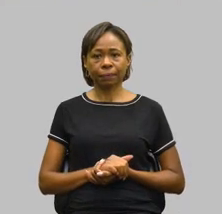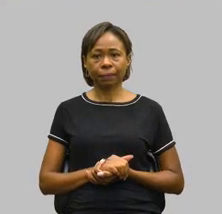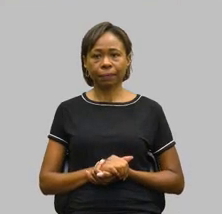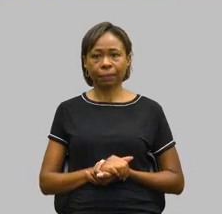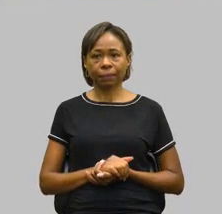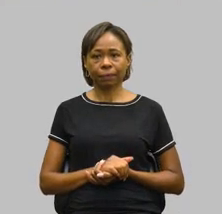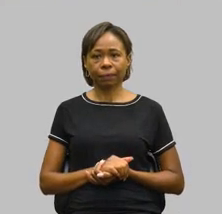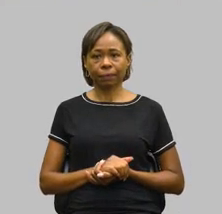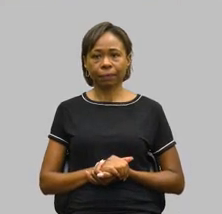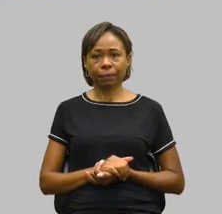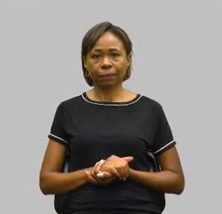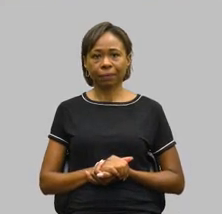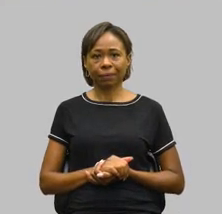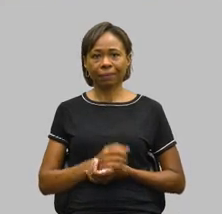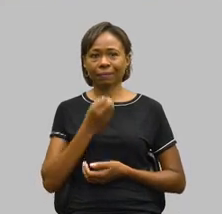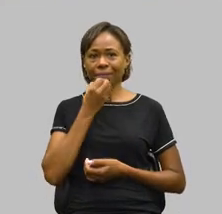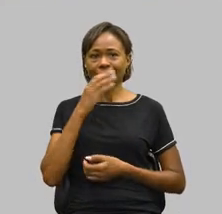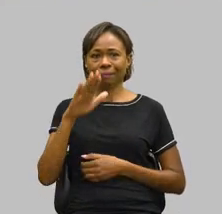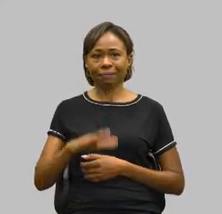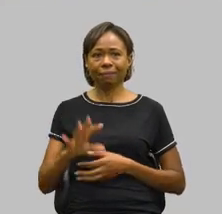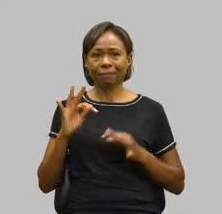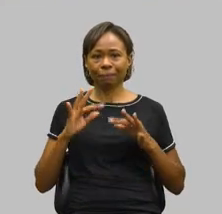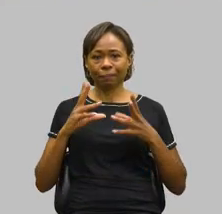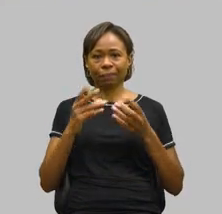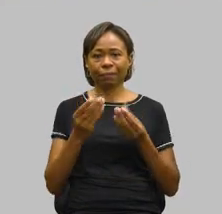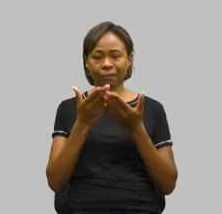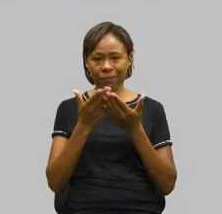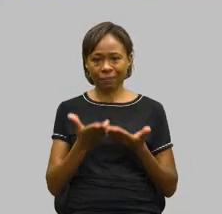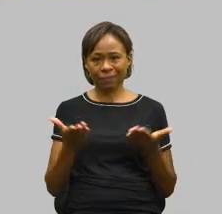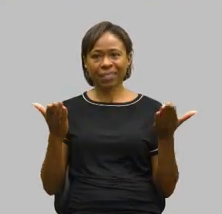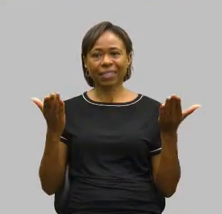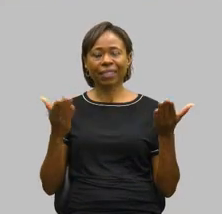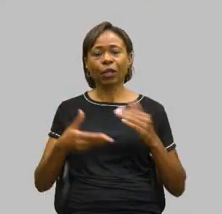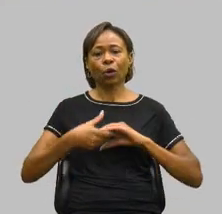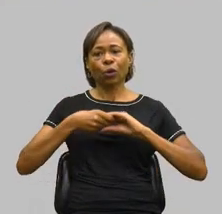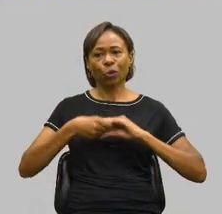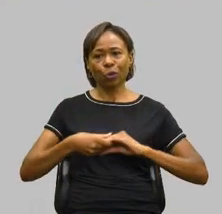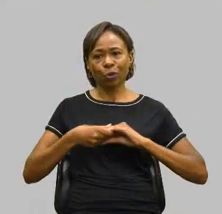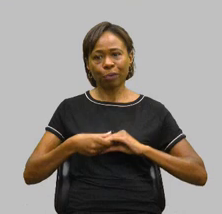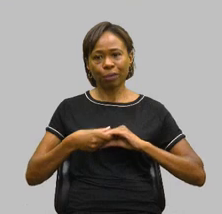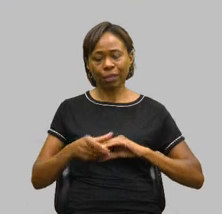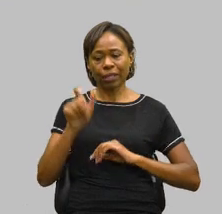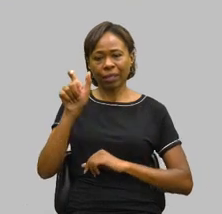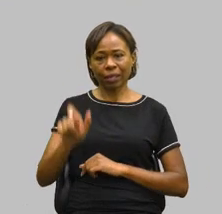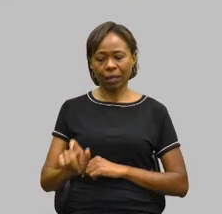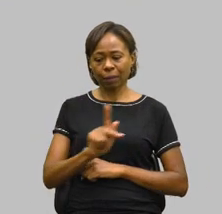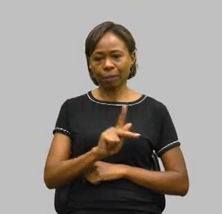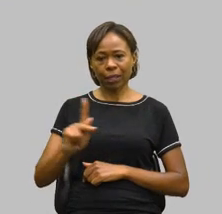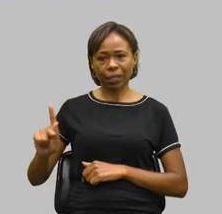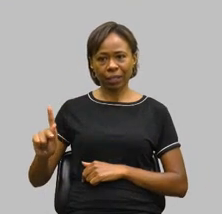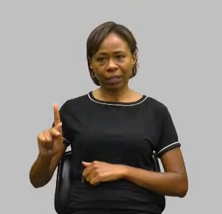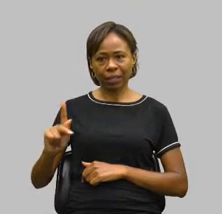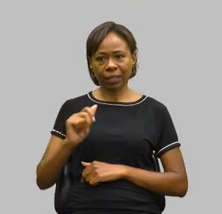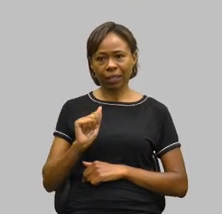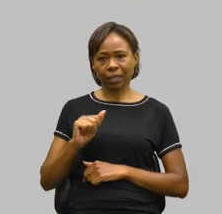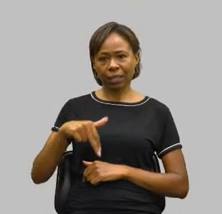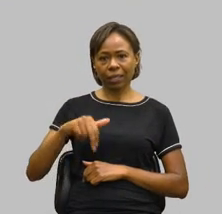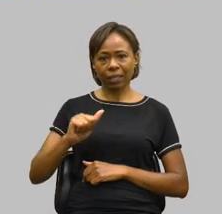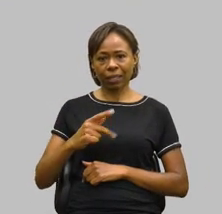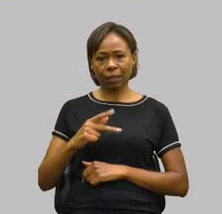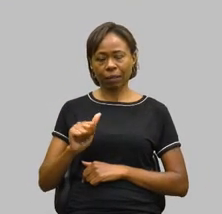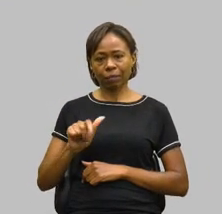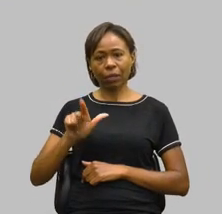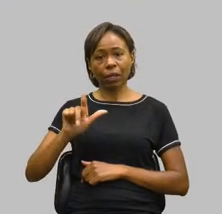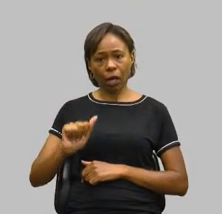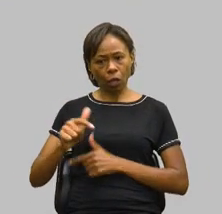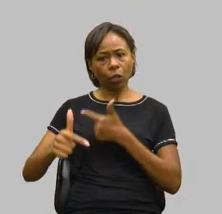Rocha uma boa tarde a todos a todas cumprimentar aqui a nossa presidente que vem a um